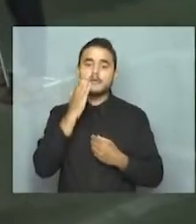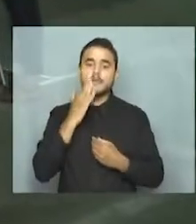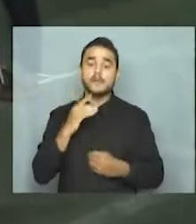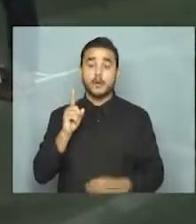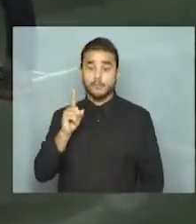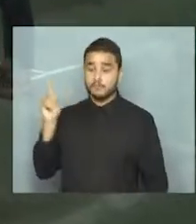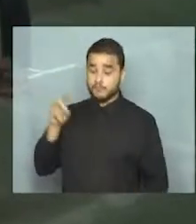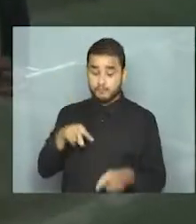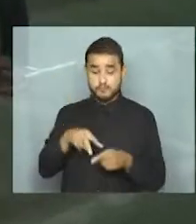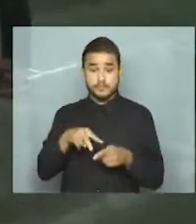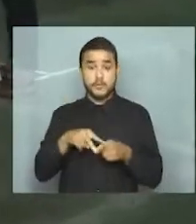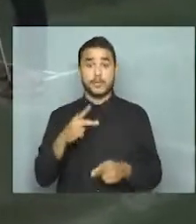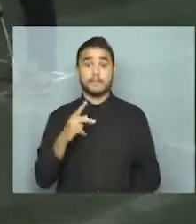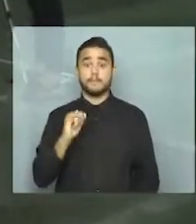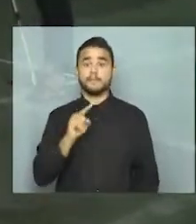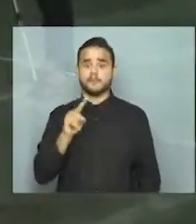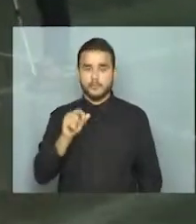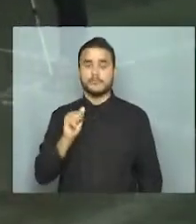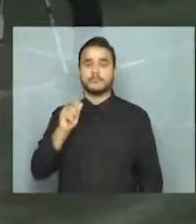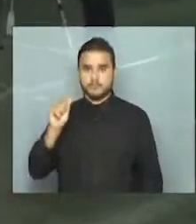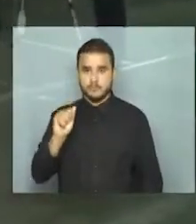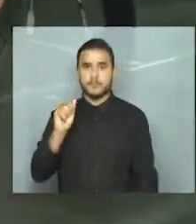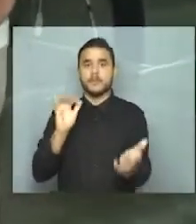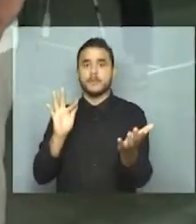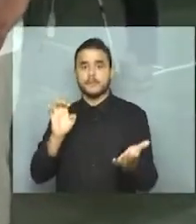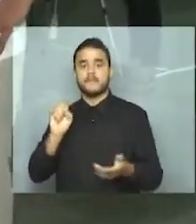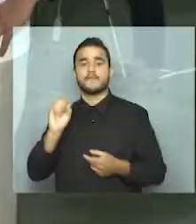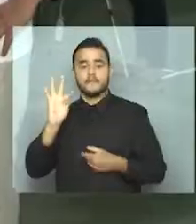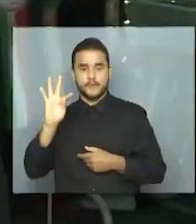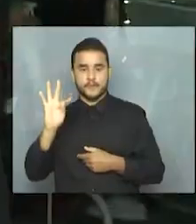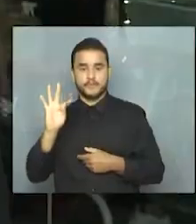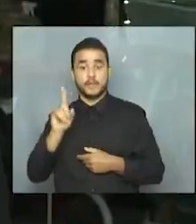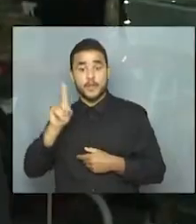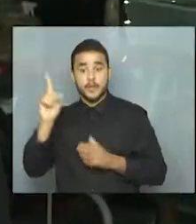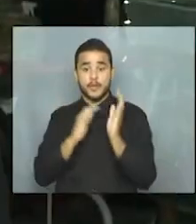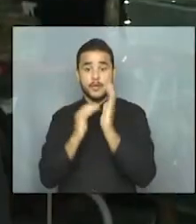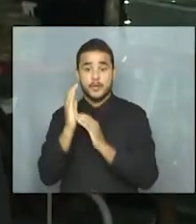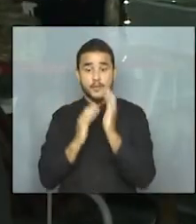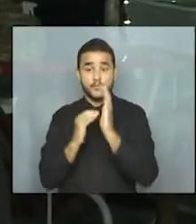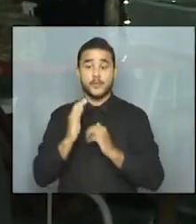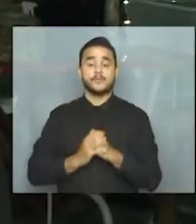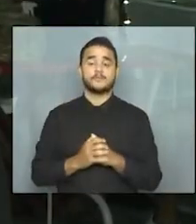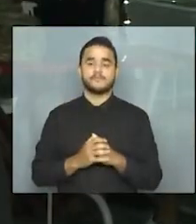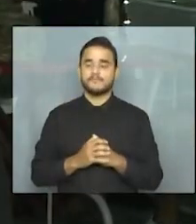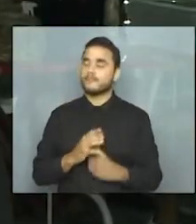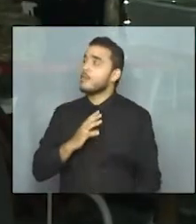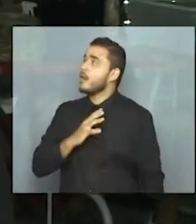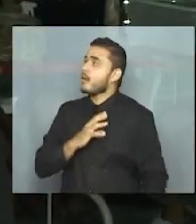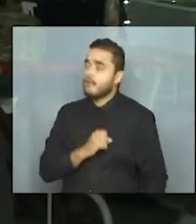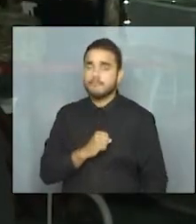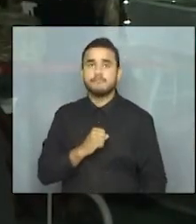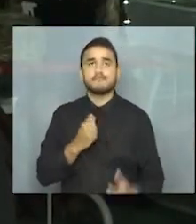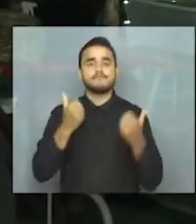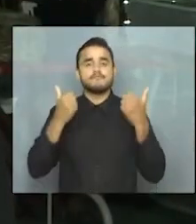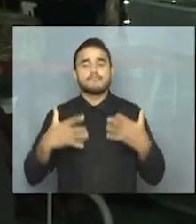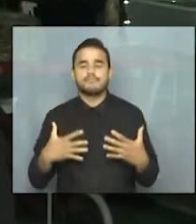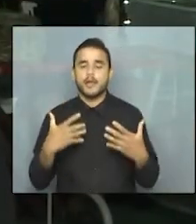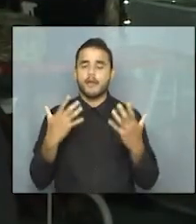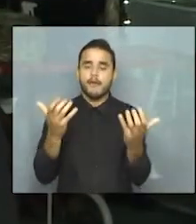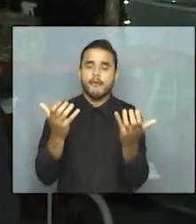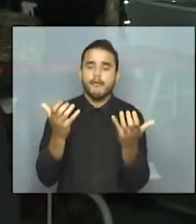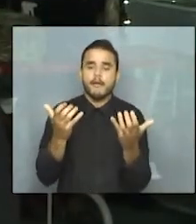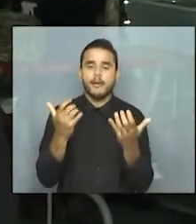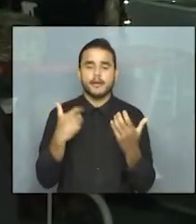Eusébio, explica como surgiu a ideia de premiar a pizza mais gostosa. Muito amor para a pizza, muita história para